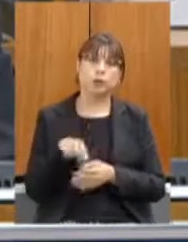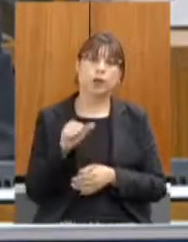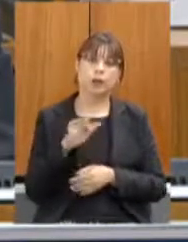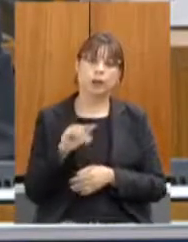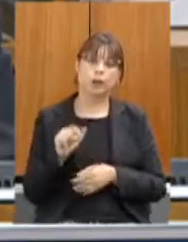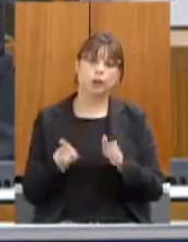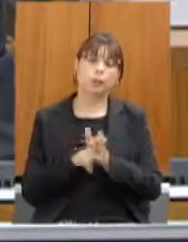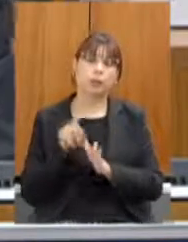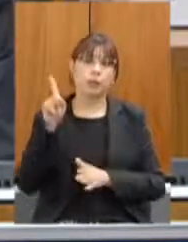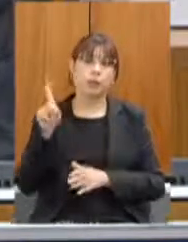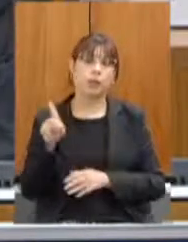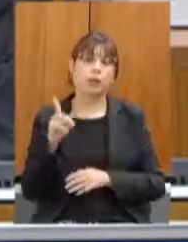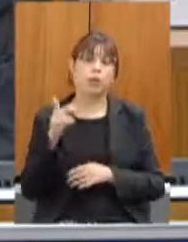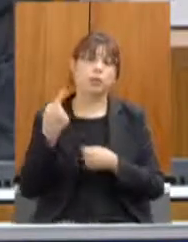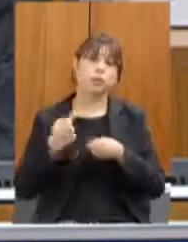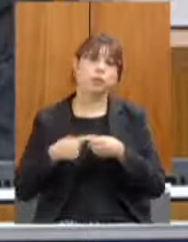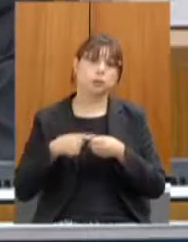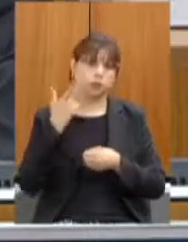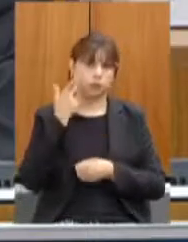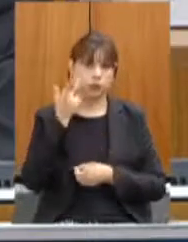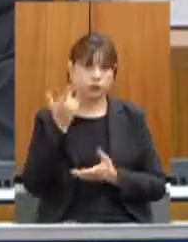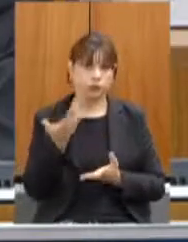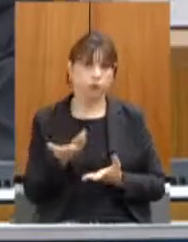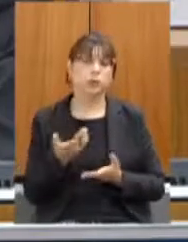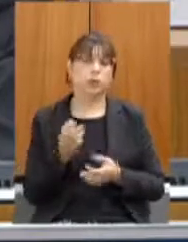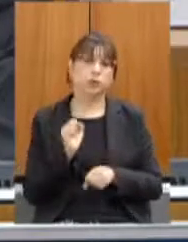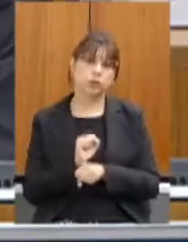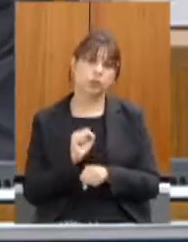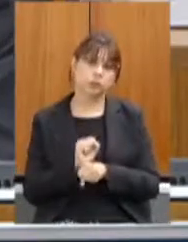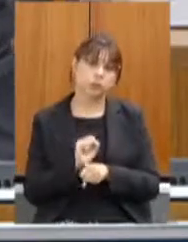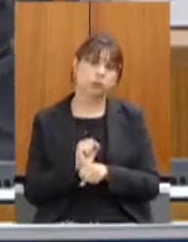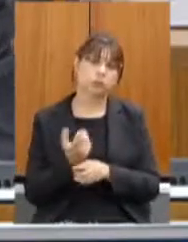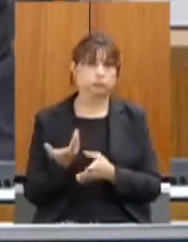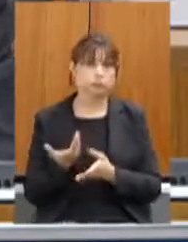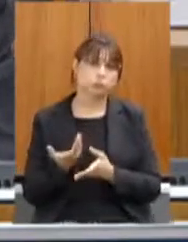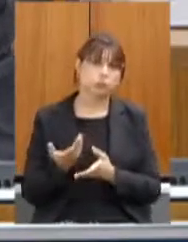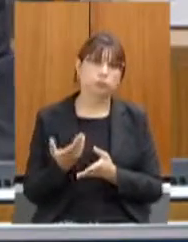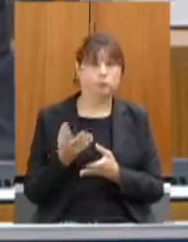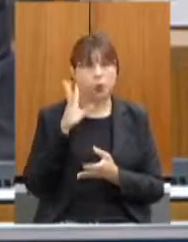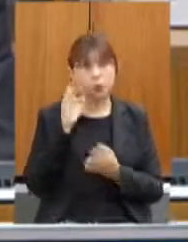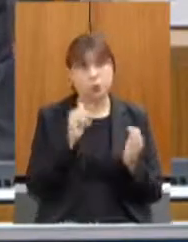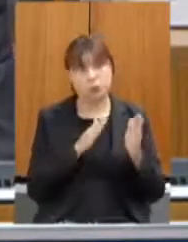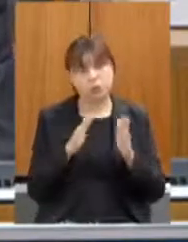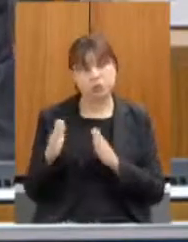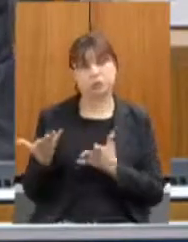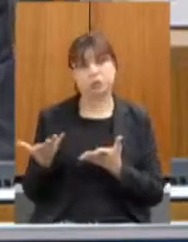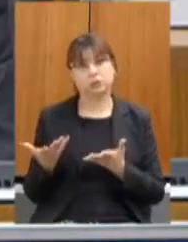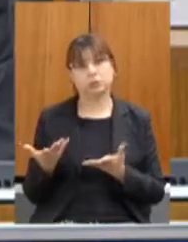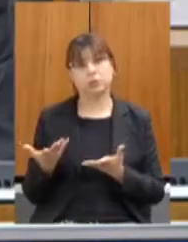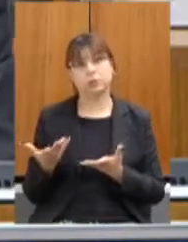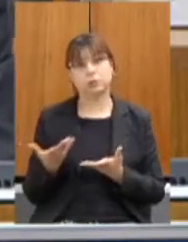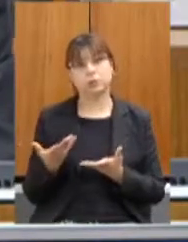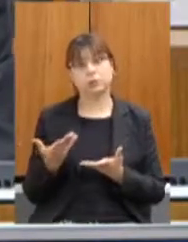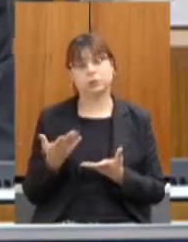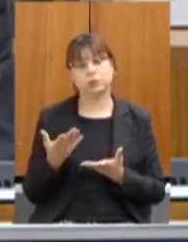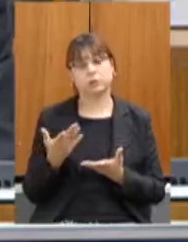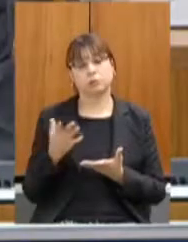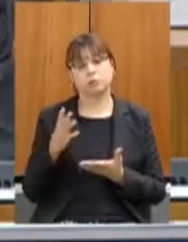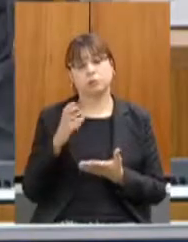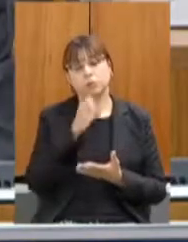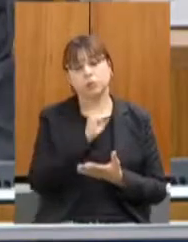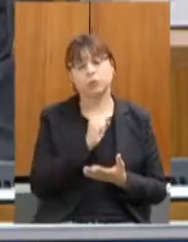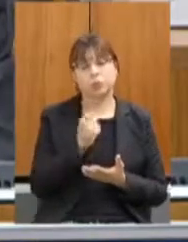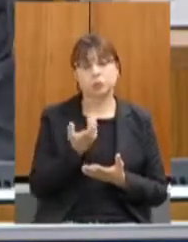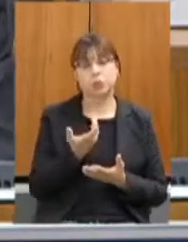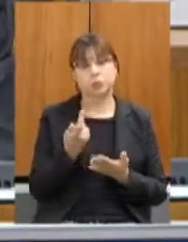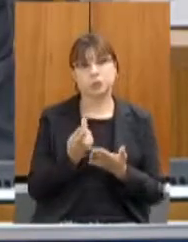isso Vai facilitar muito aquisição imediata do arco cirúrgico Então eu acho que esse processo estará muito adiantado e